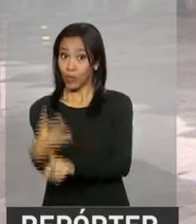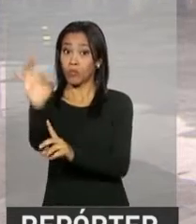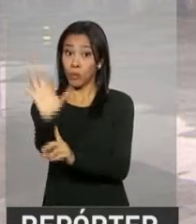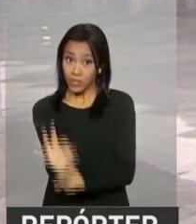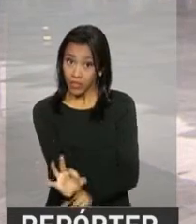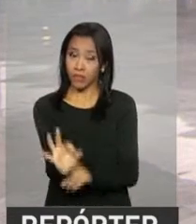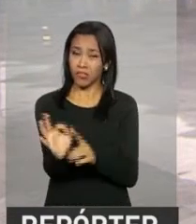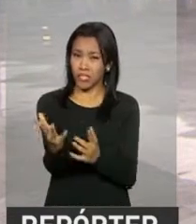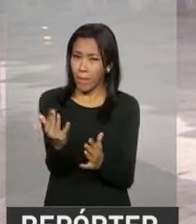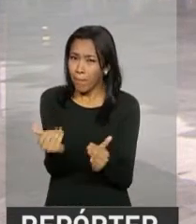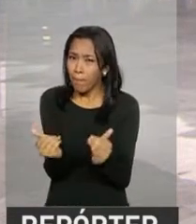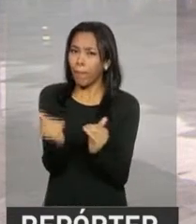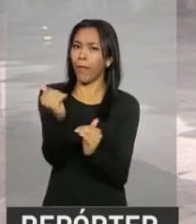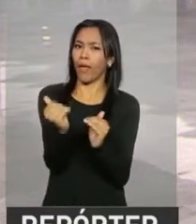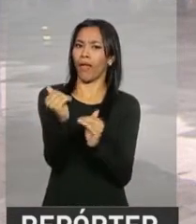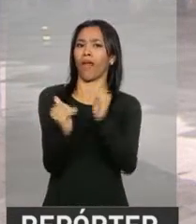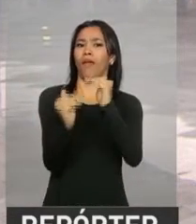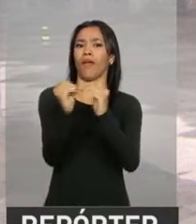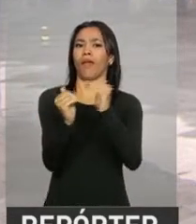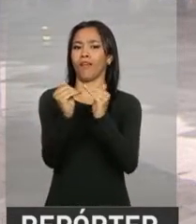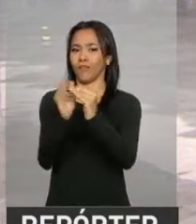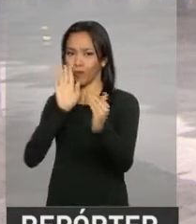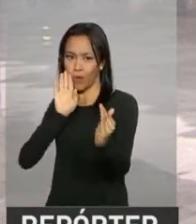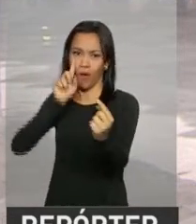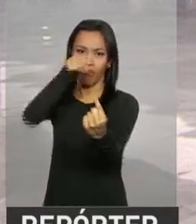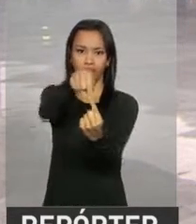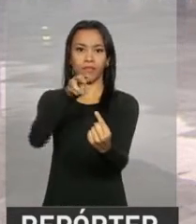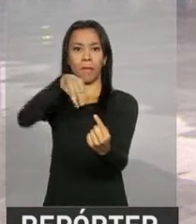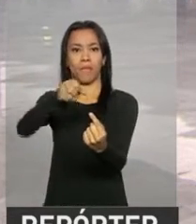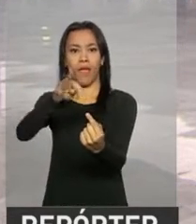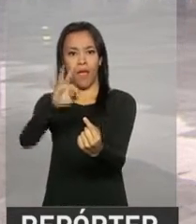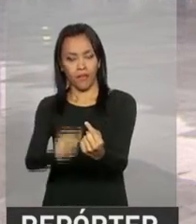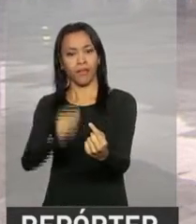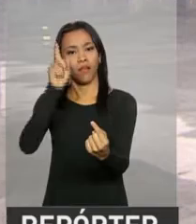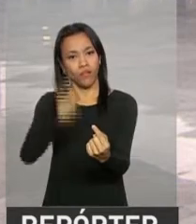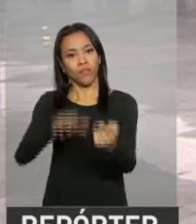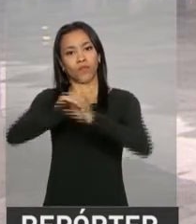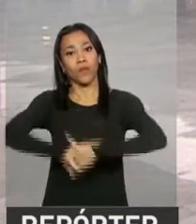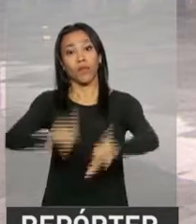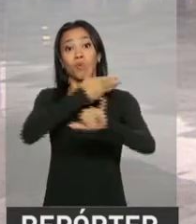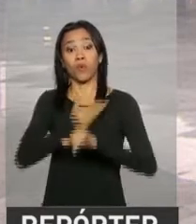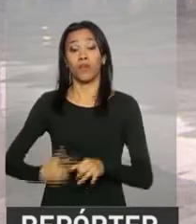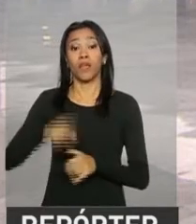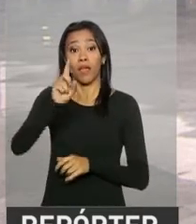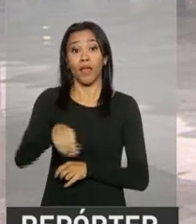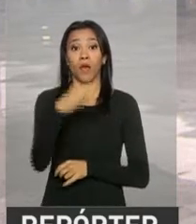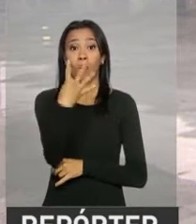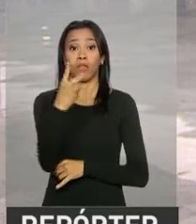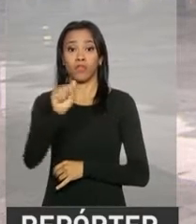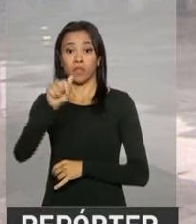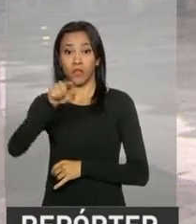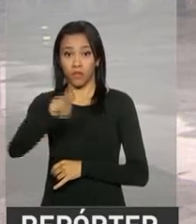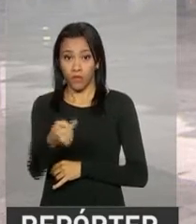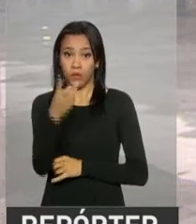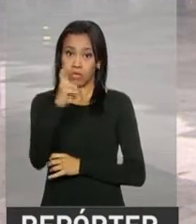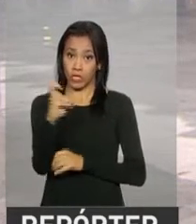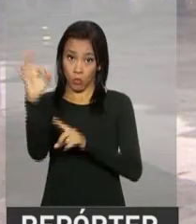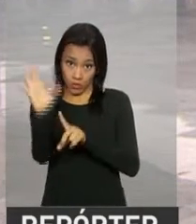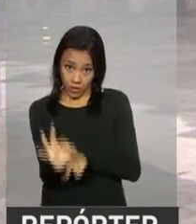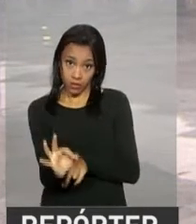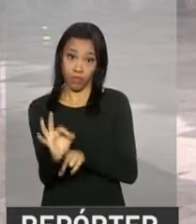5,14%, já se aproximando, portanto, do centro da meta definida pelo governo para 2017, que é de 4,5%.